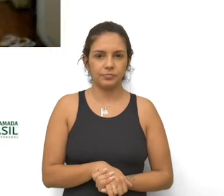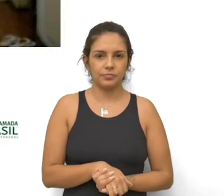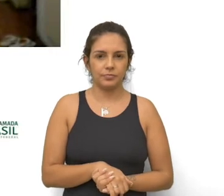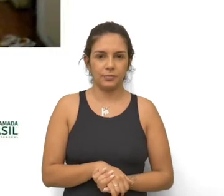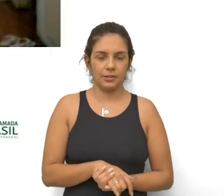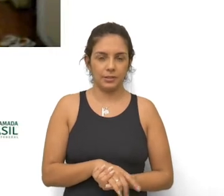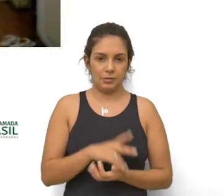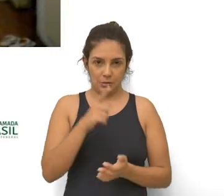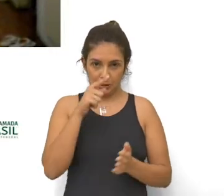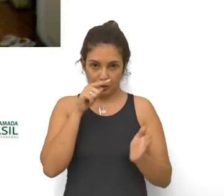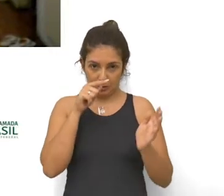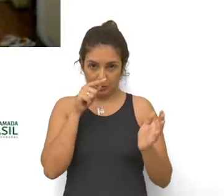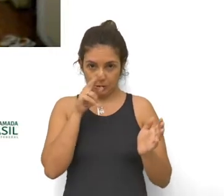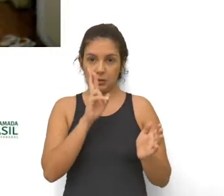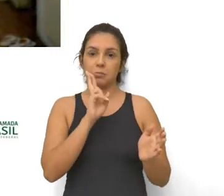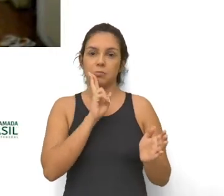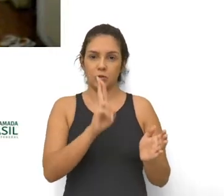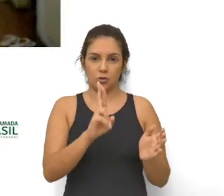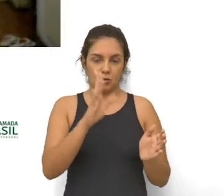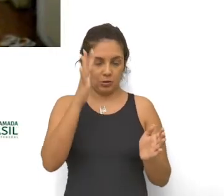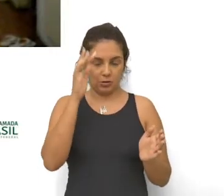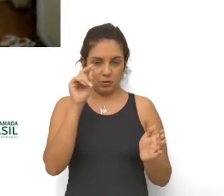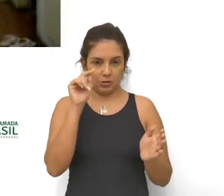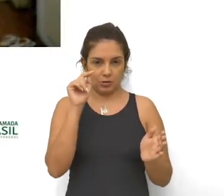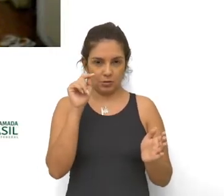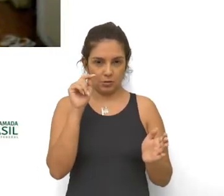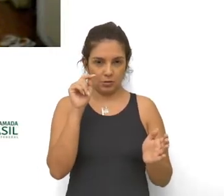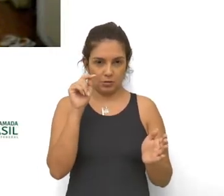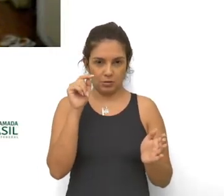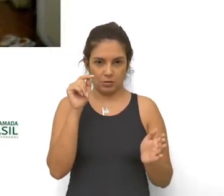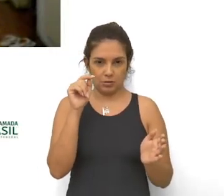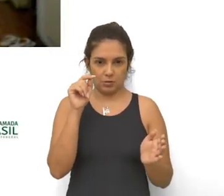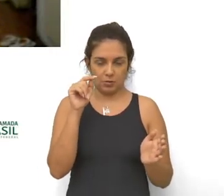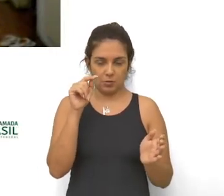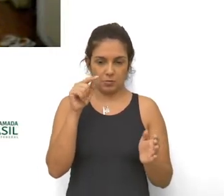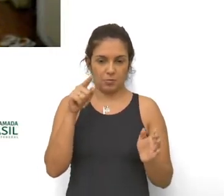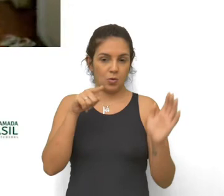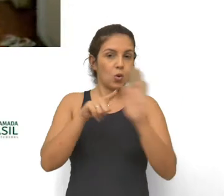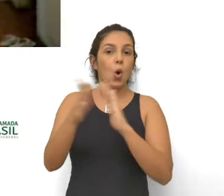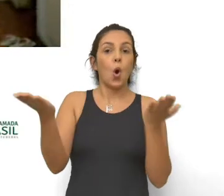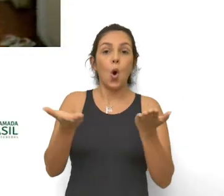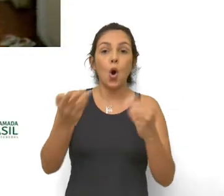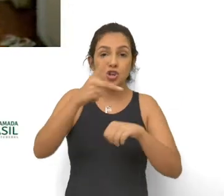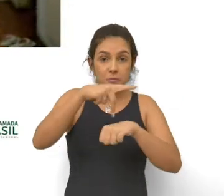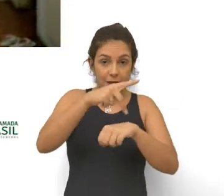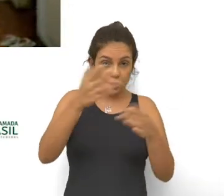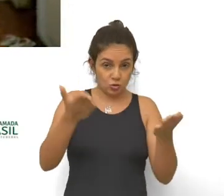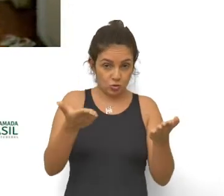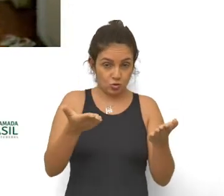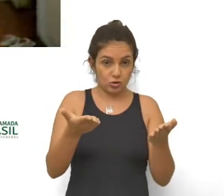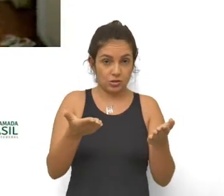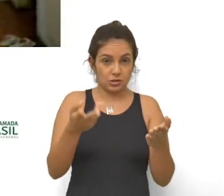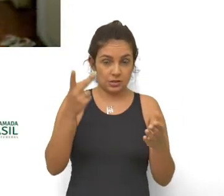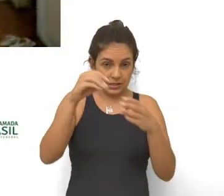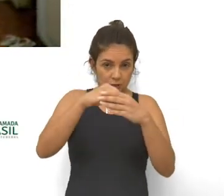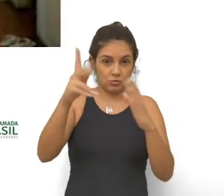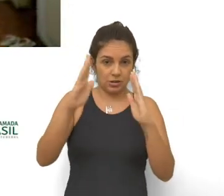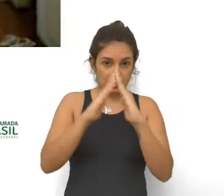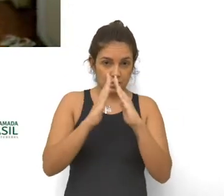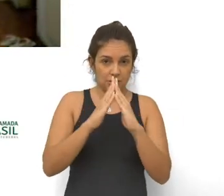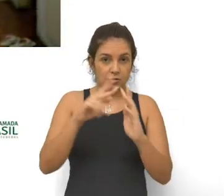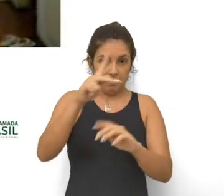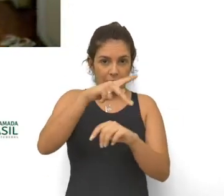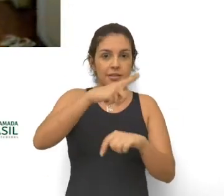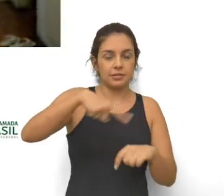Como eu gostaria de estar me sentindo no fim, é que eu não ouvi o fim, no fim da pandemia? Não, neste país hoje, dentro da sua casa e